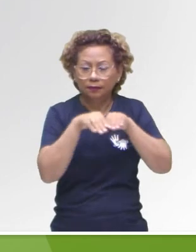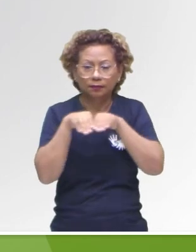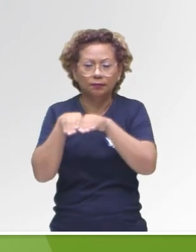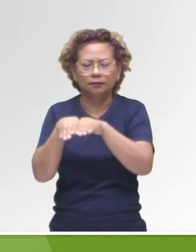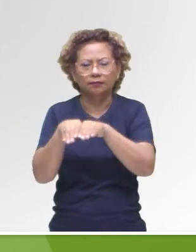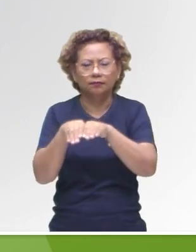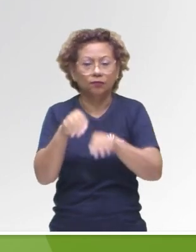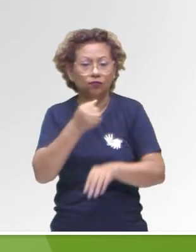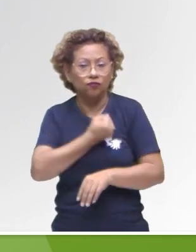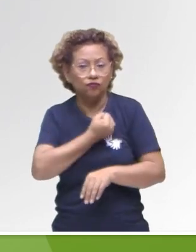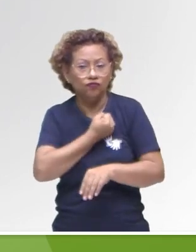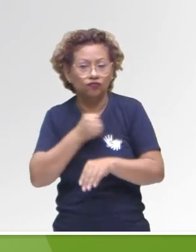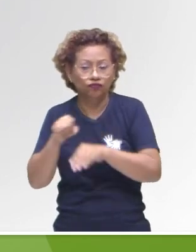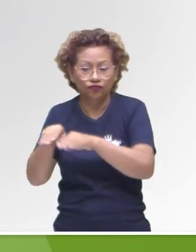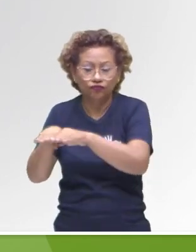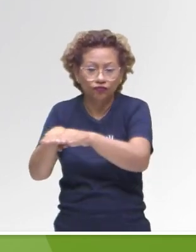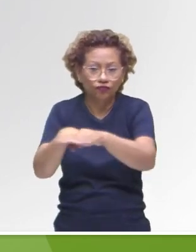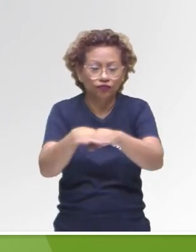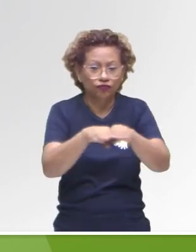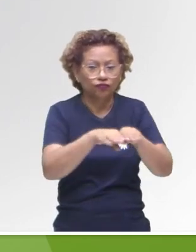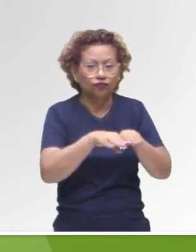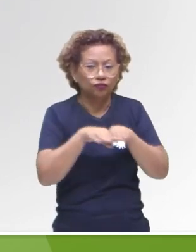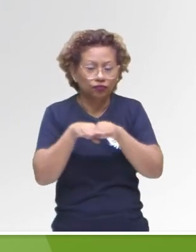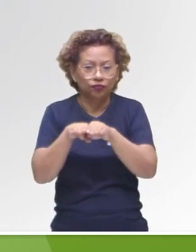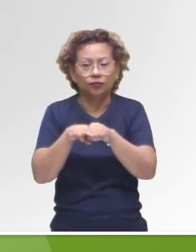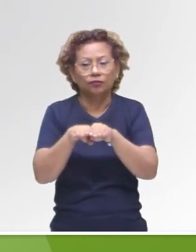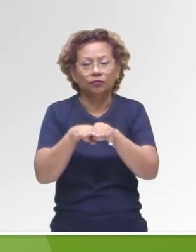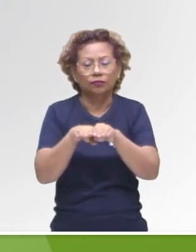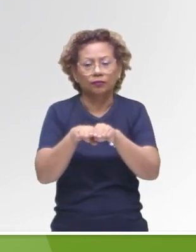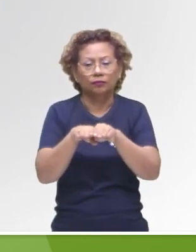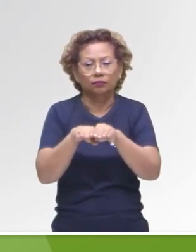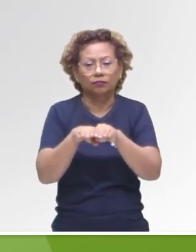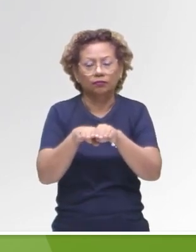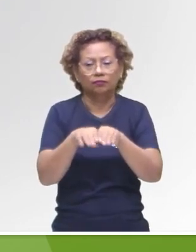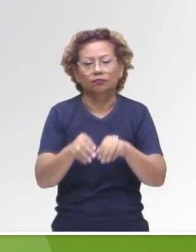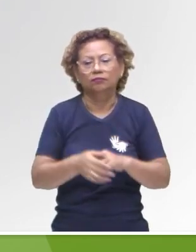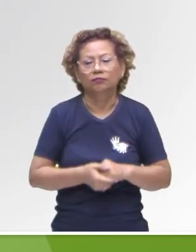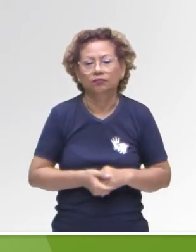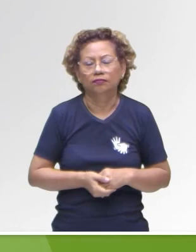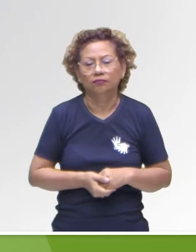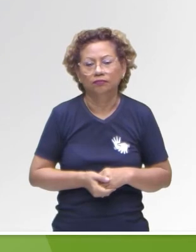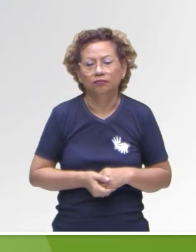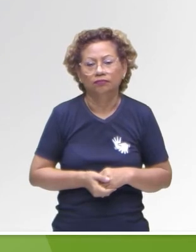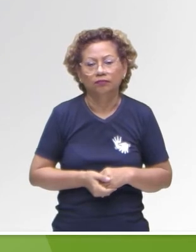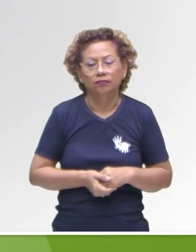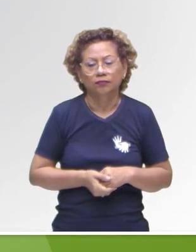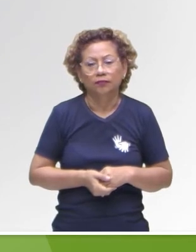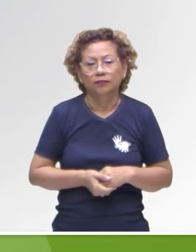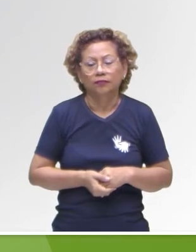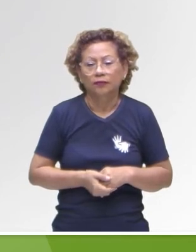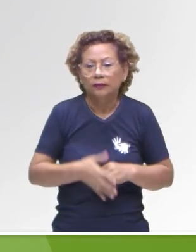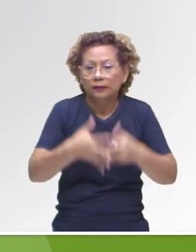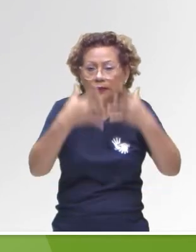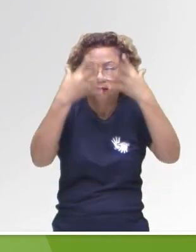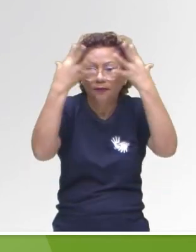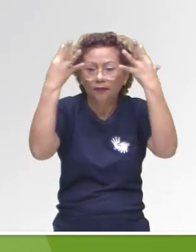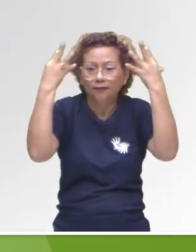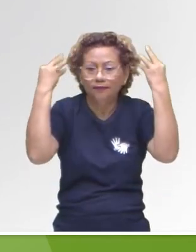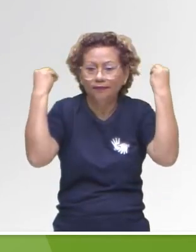com a observação de que eles devem ser todos iguais. Então, né, não se perca aí